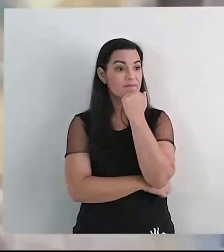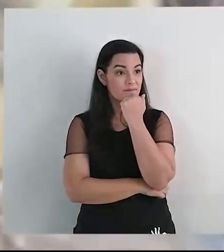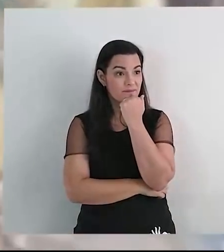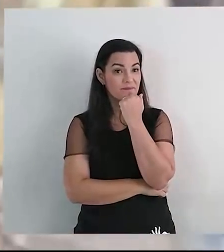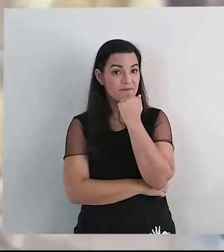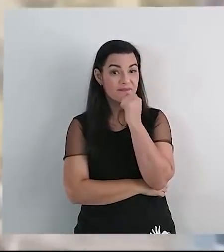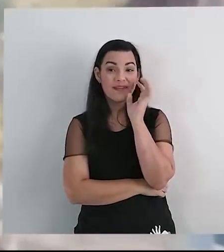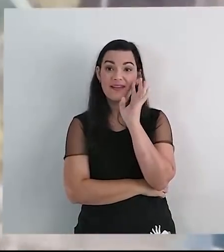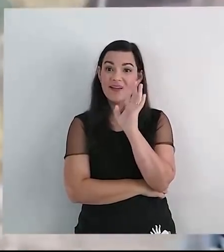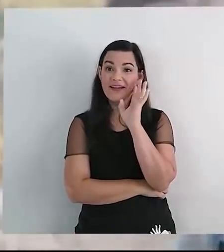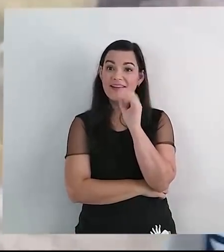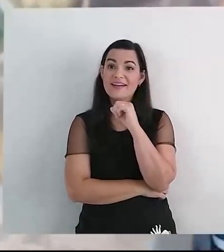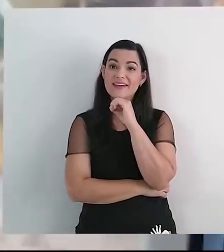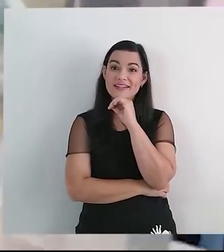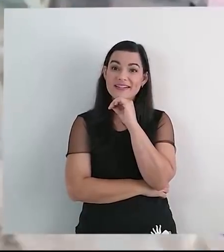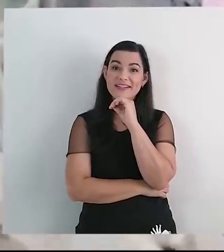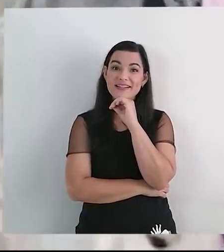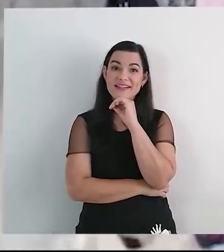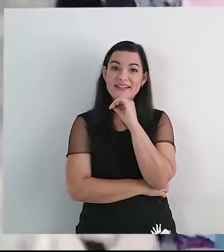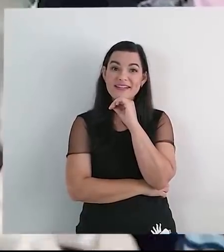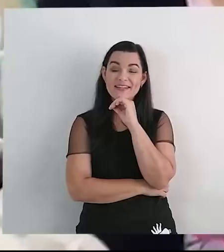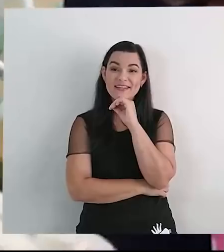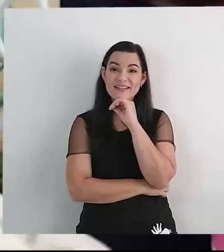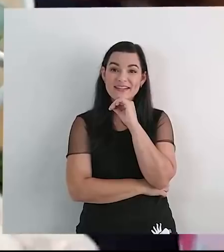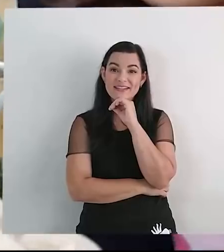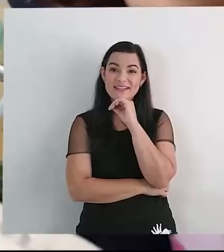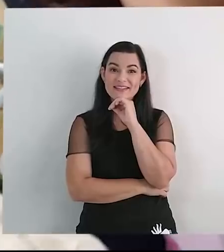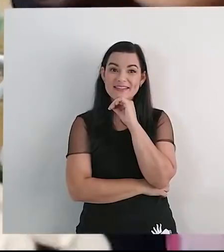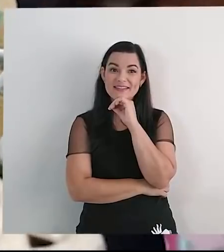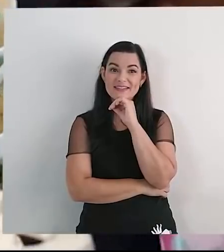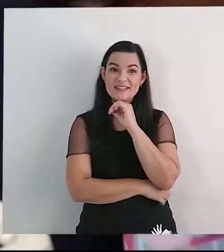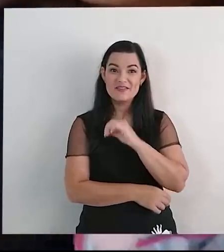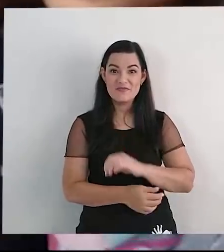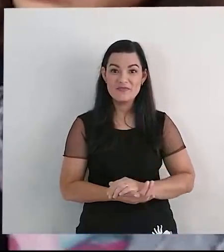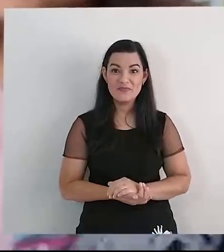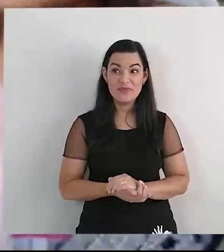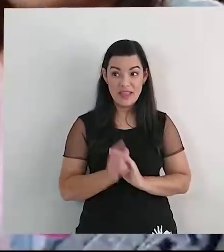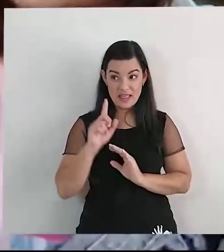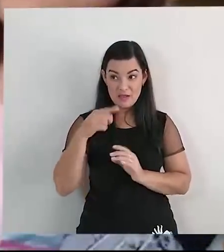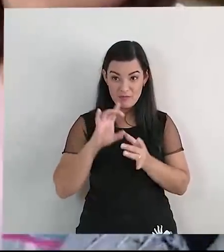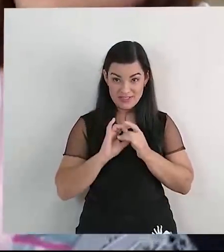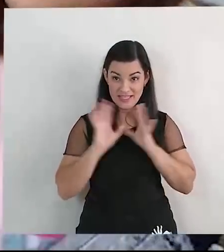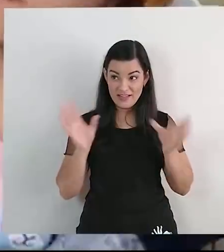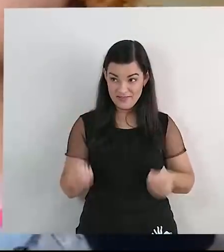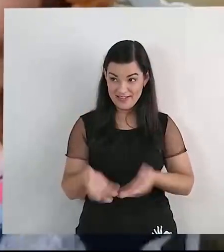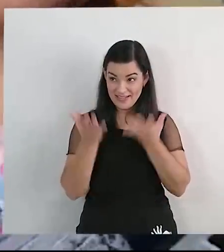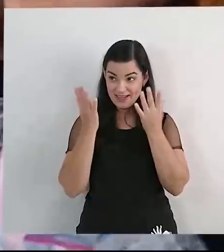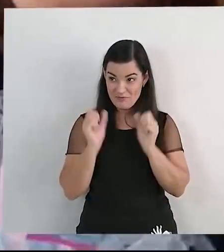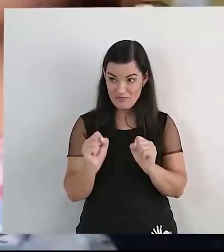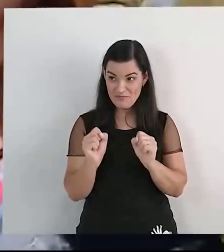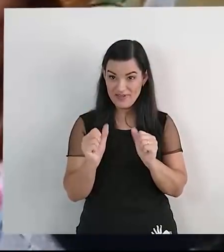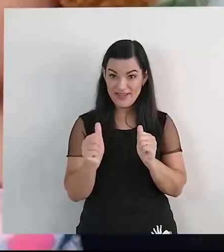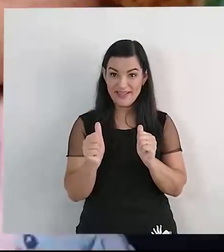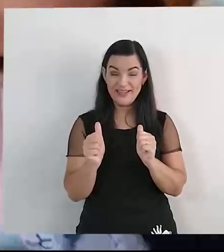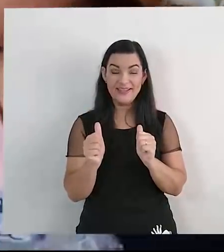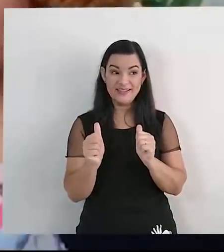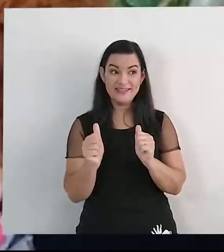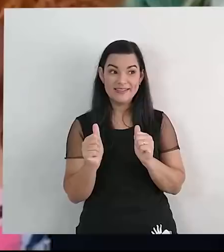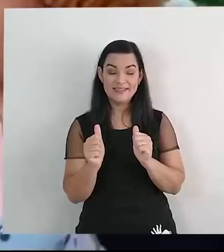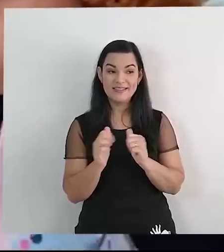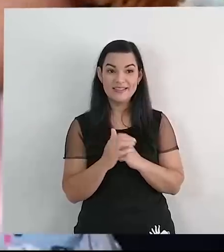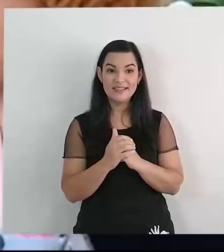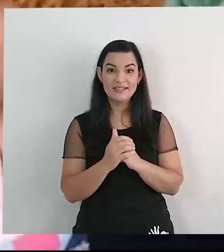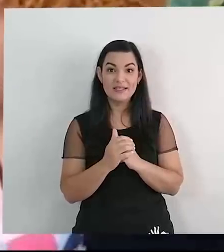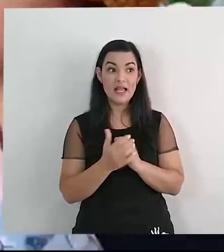Que legal. Mas a gente não tira ela. Não, daqui a pouco a gente vai soltar elas, né? Uhum. Então, elas